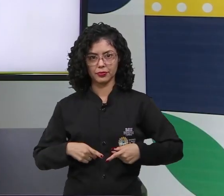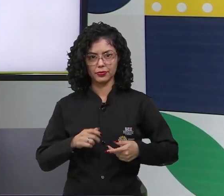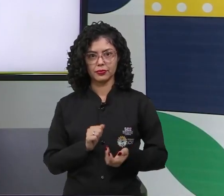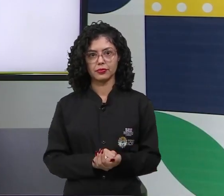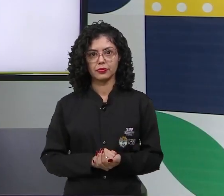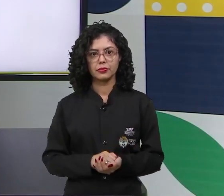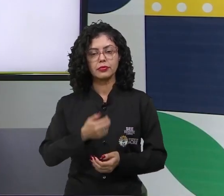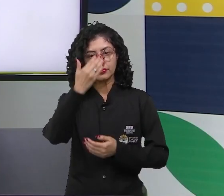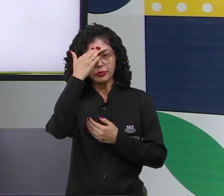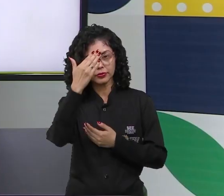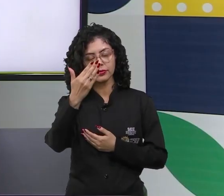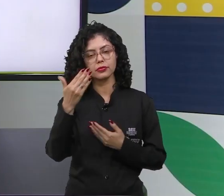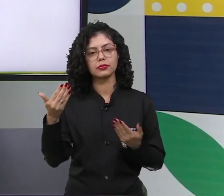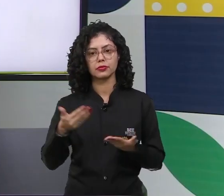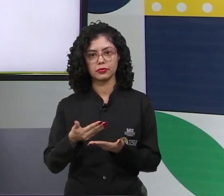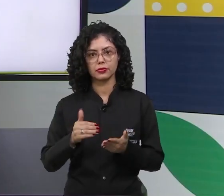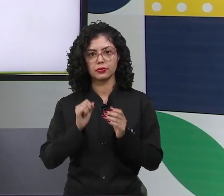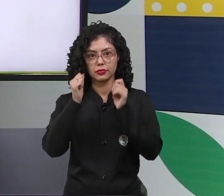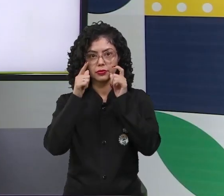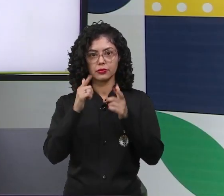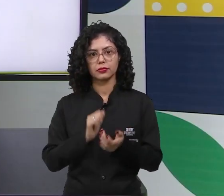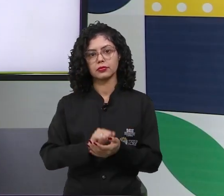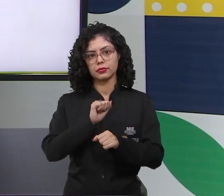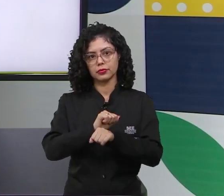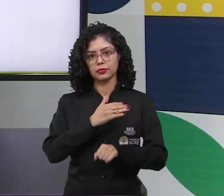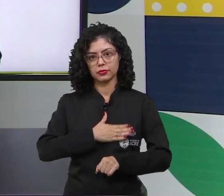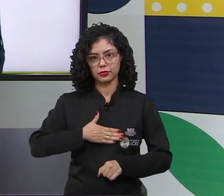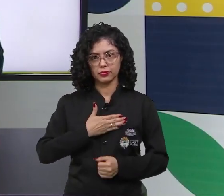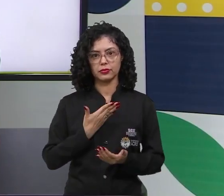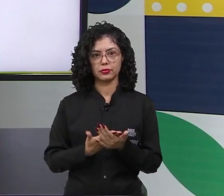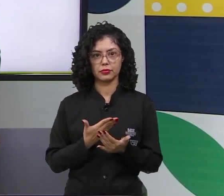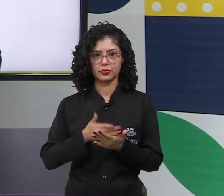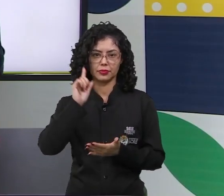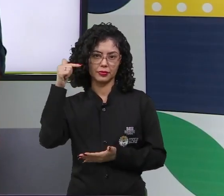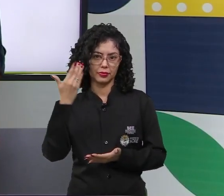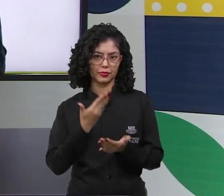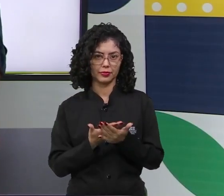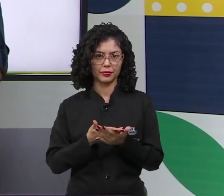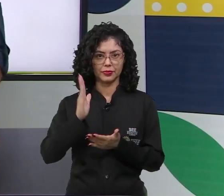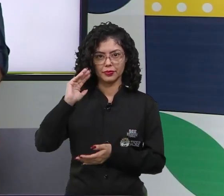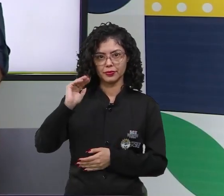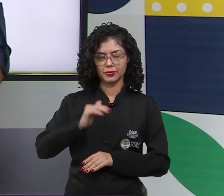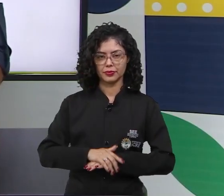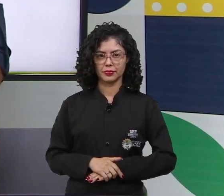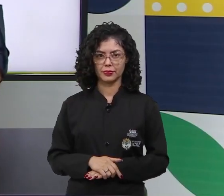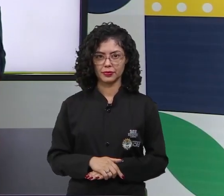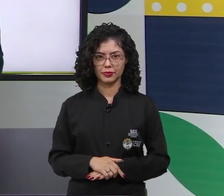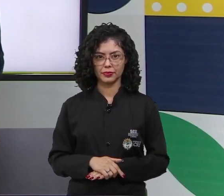Obrigado pela atenção, eu espero que vocês tenham gostado da aula e até a próxima. Tchau, tchau.